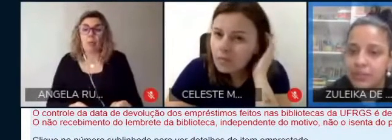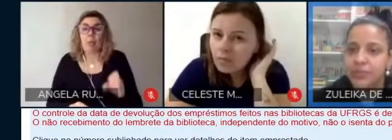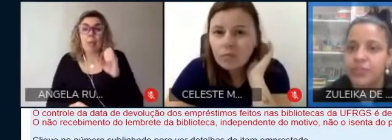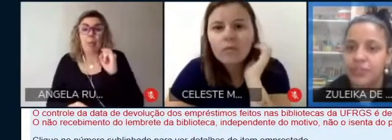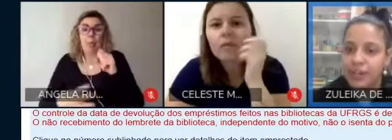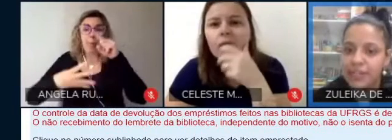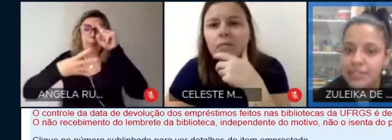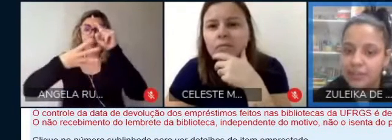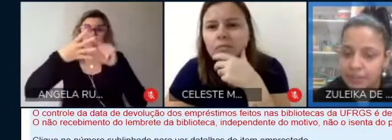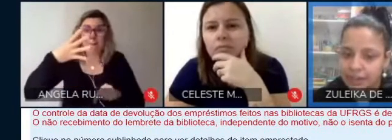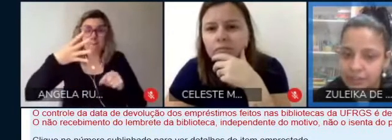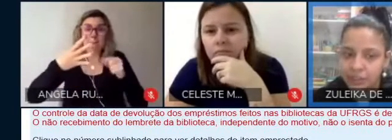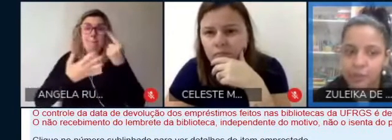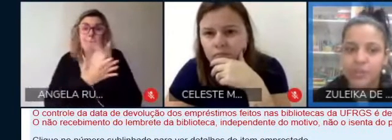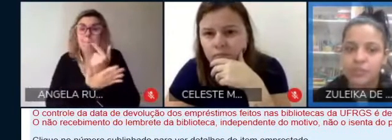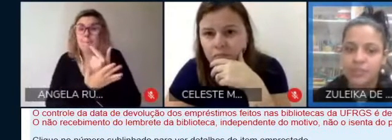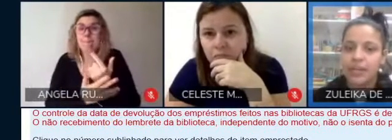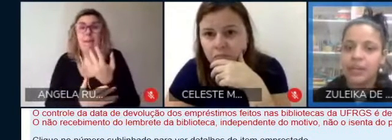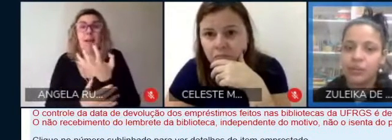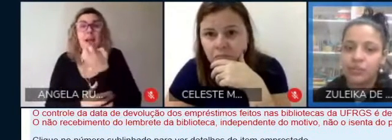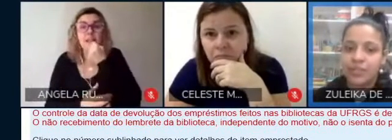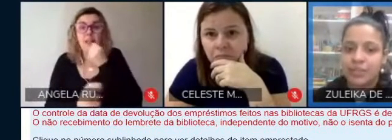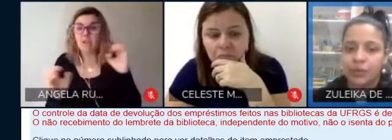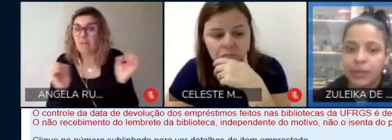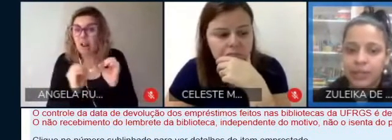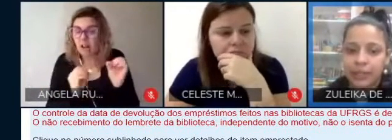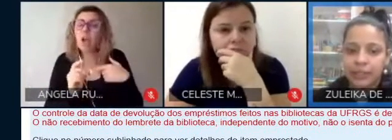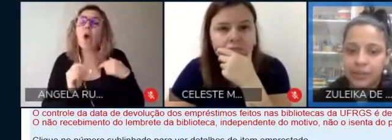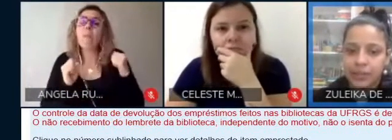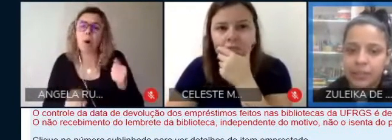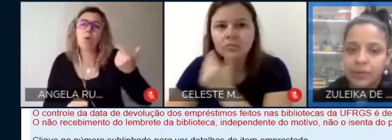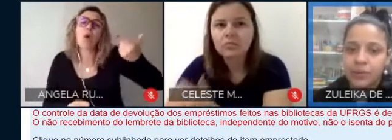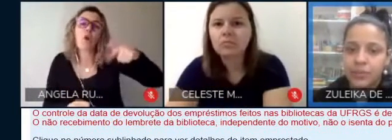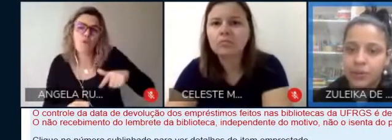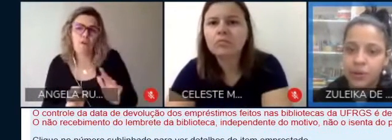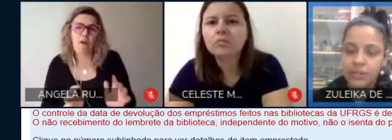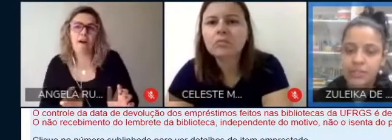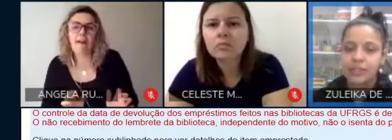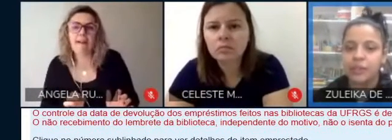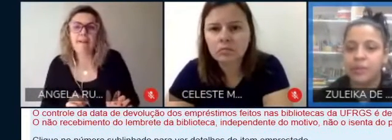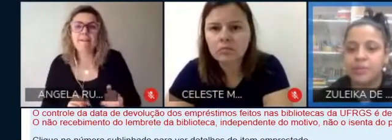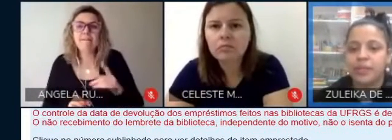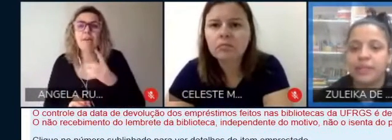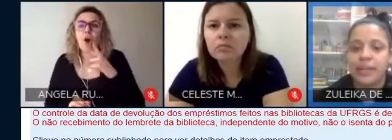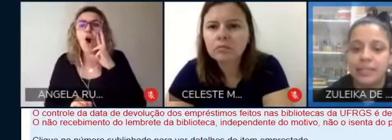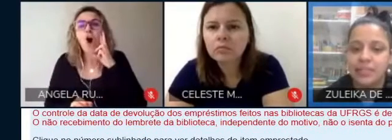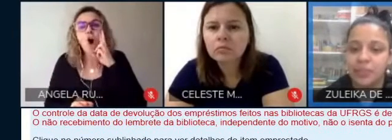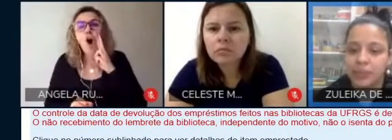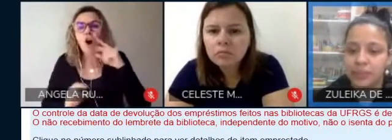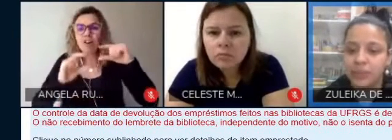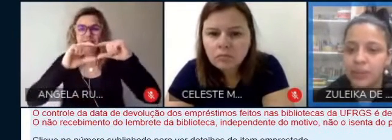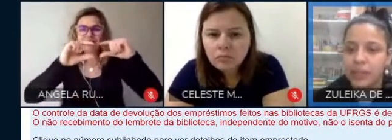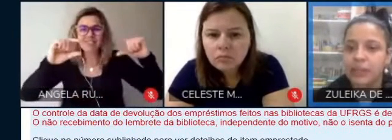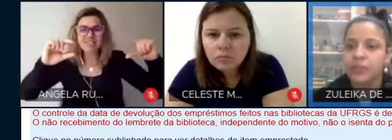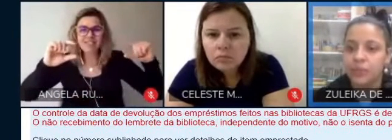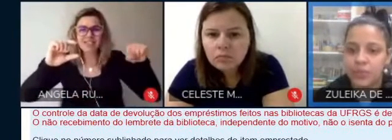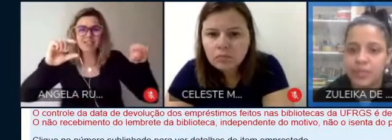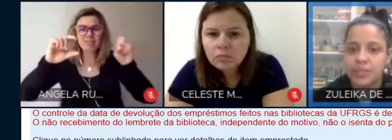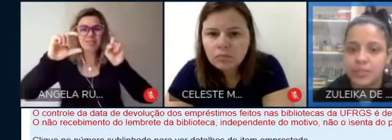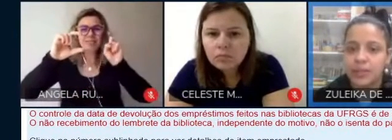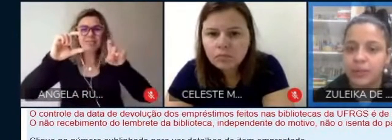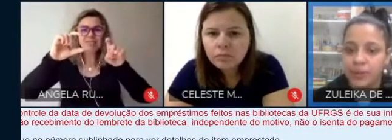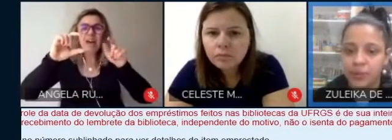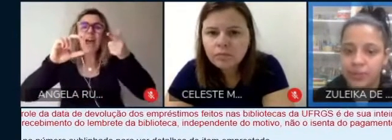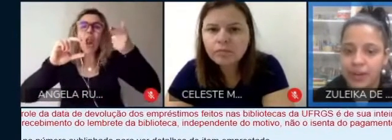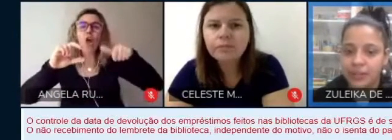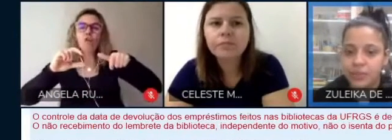nenhum desses livros estiver reservado, eu posso fazer a renovação. Então, aqui em cor de rosa, eu posso clicar nesse botão e